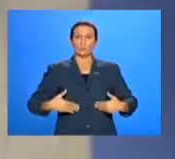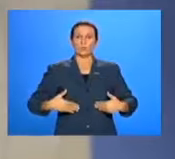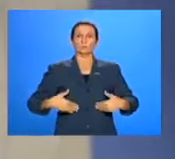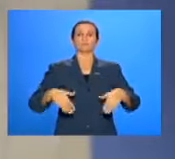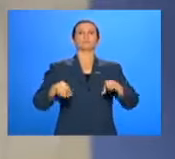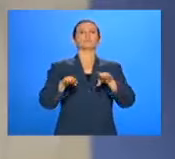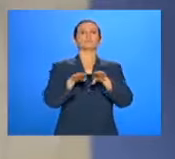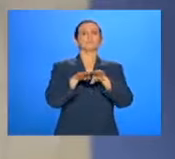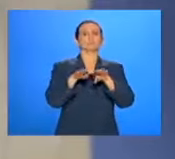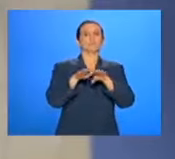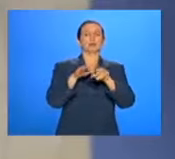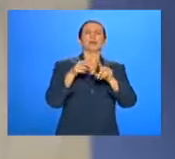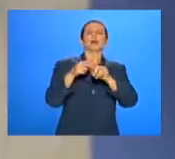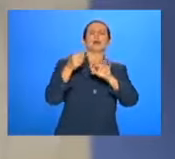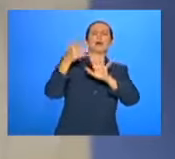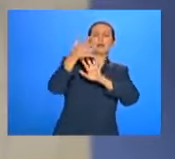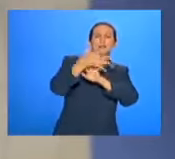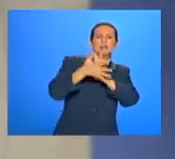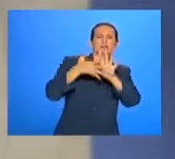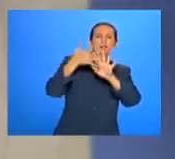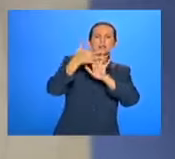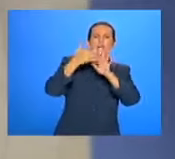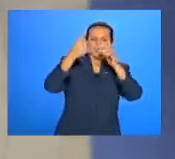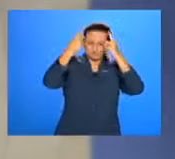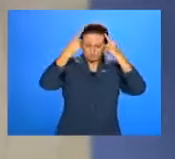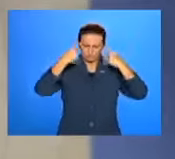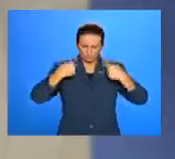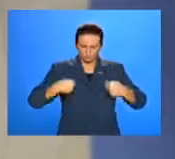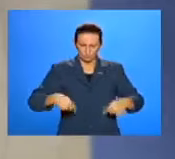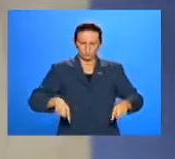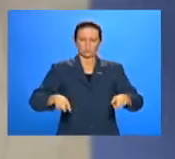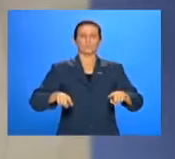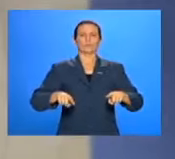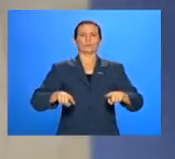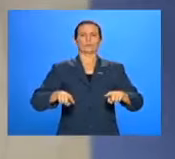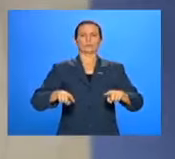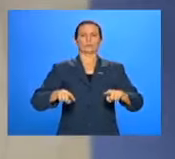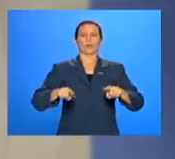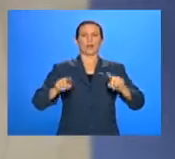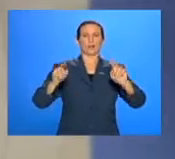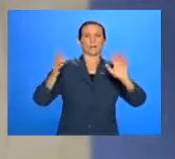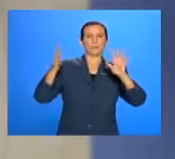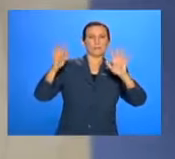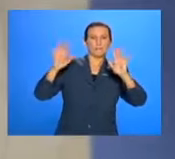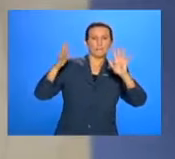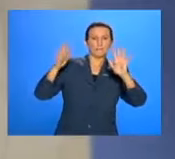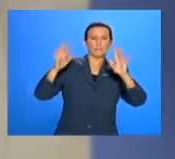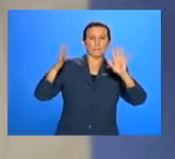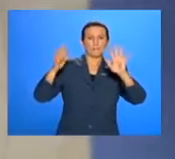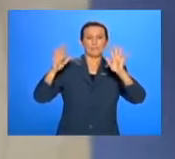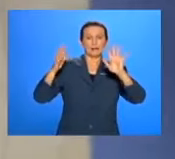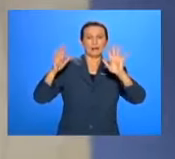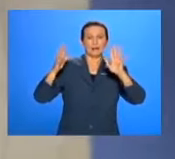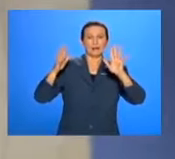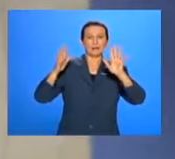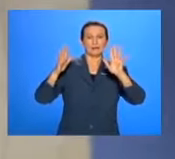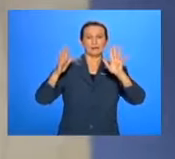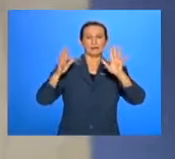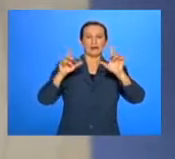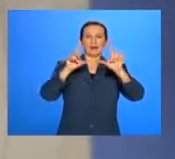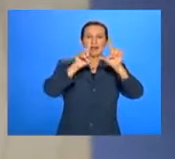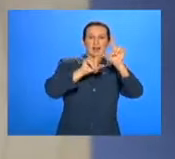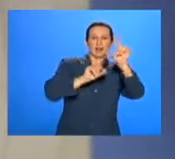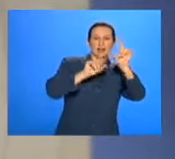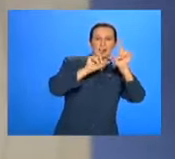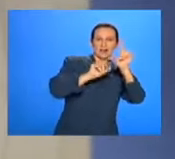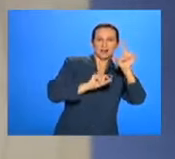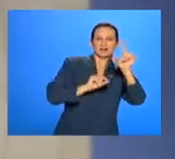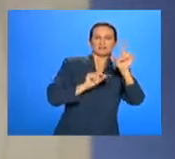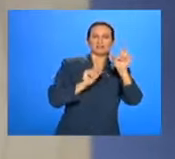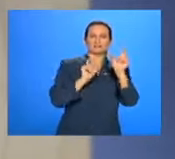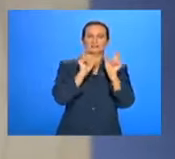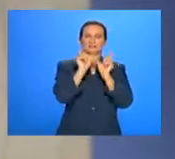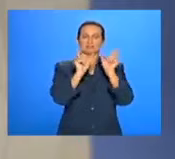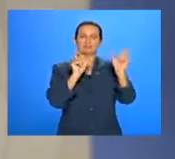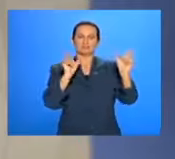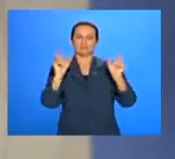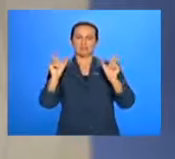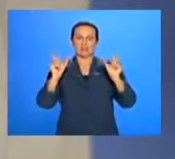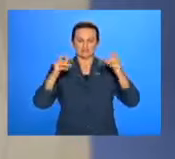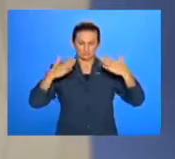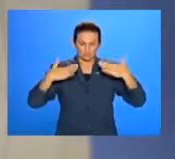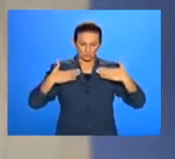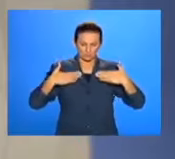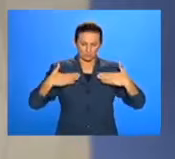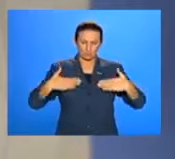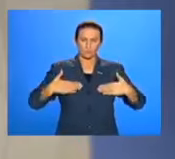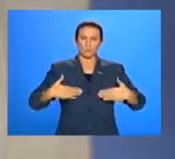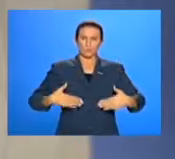Porque a Libras, o corpo todo fala. Em nossas mãos está somente a letra e a palavra. No nosso